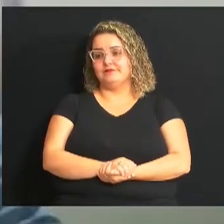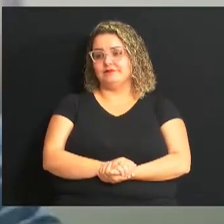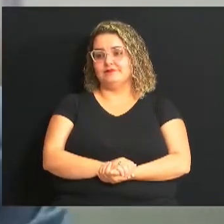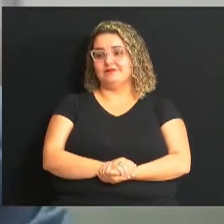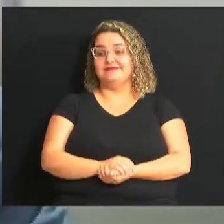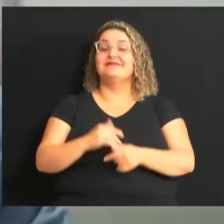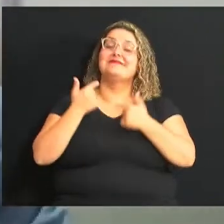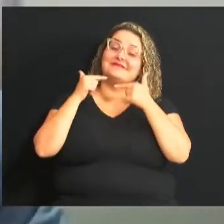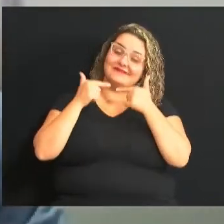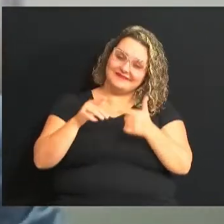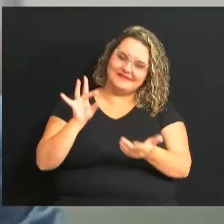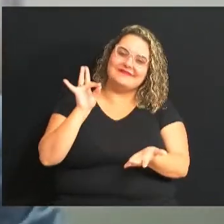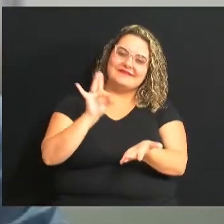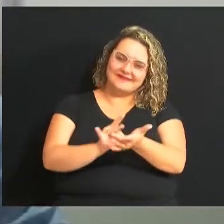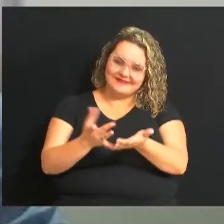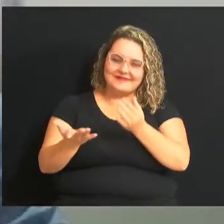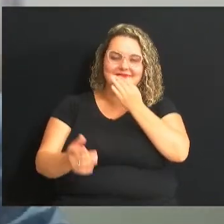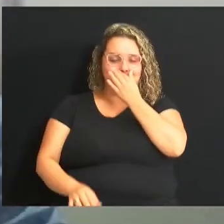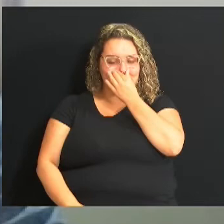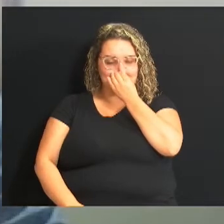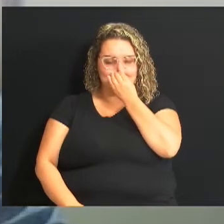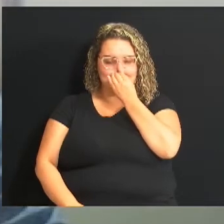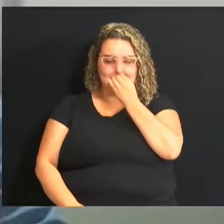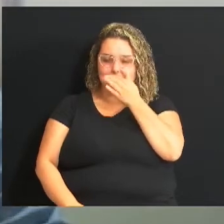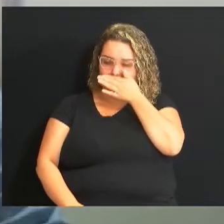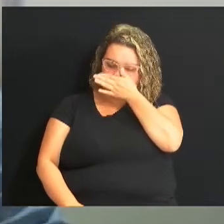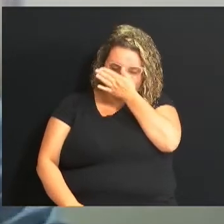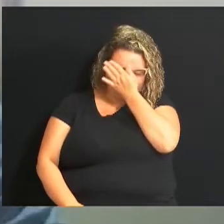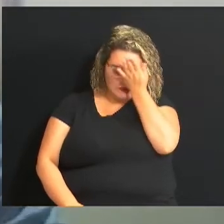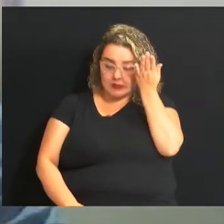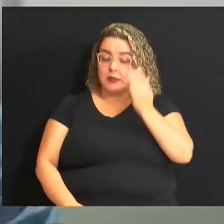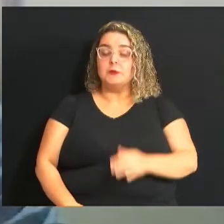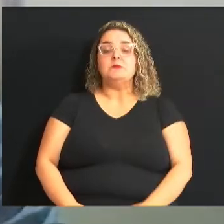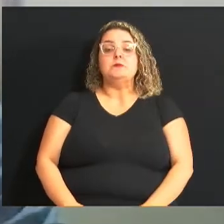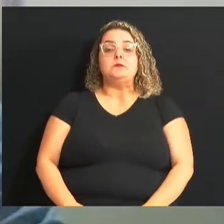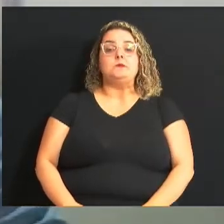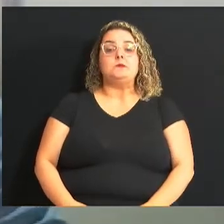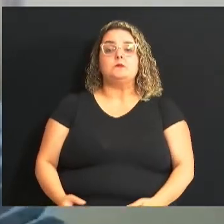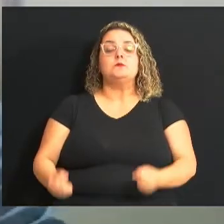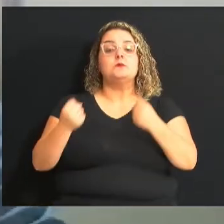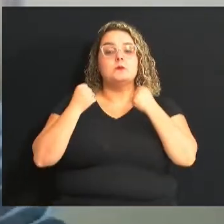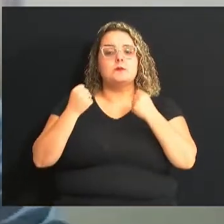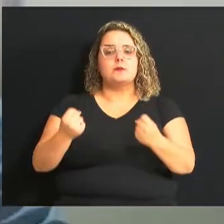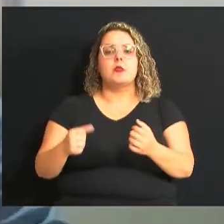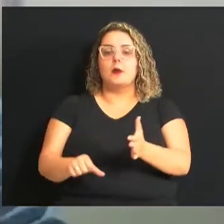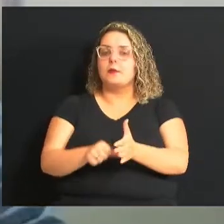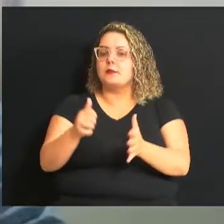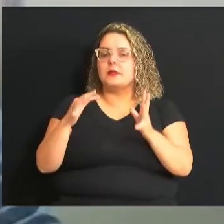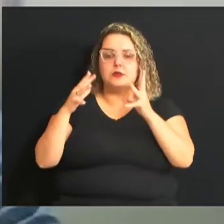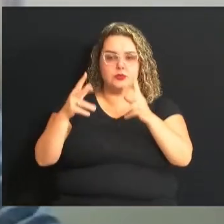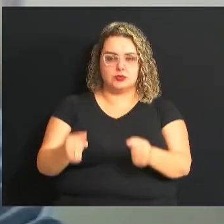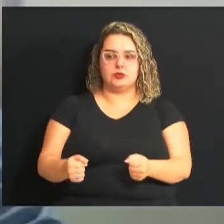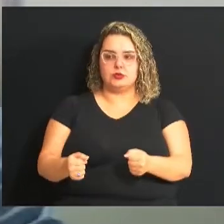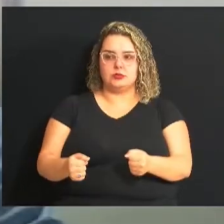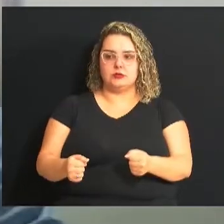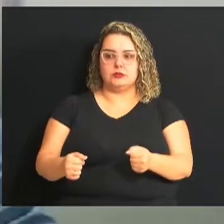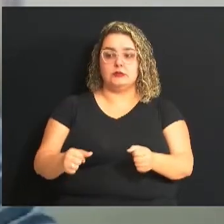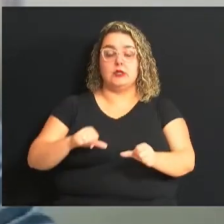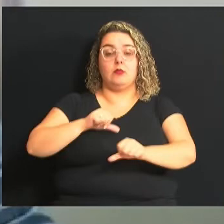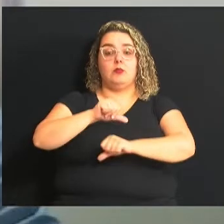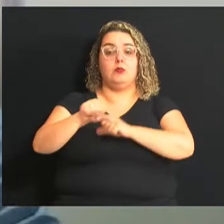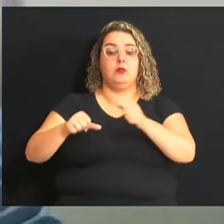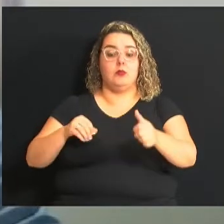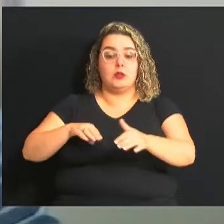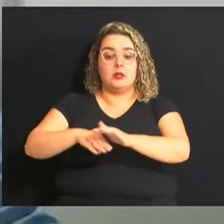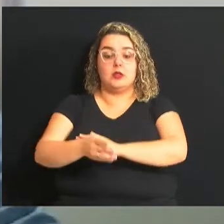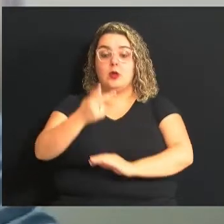Isso é verdade. E assim, é óbvio que para você praticar atividade física, você tem que, primeiro de tudo, ter a mudança de hábito pessoal,